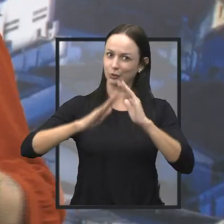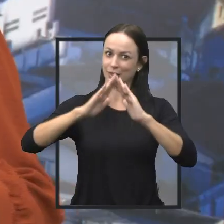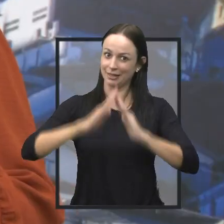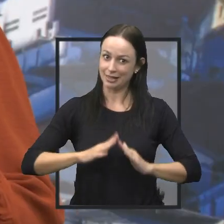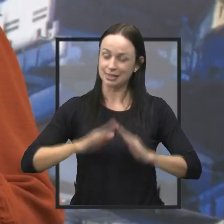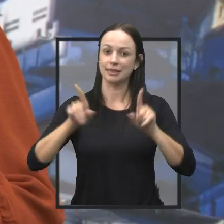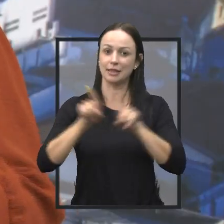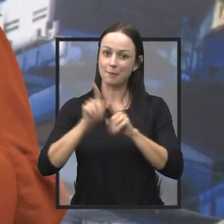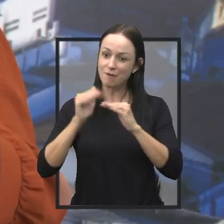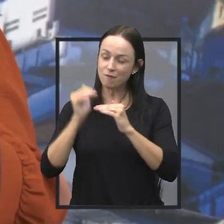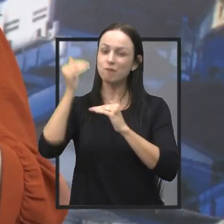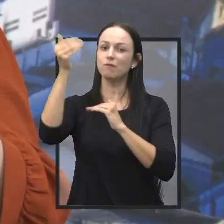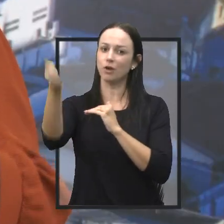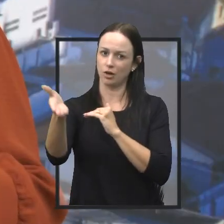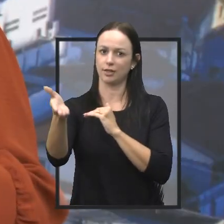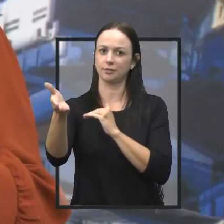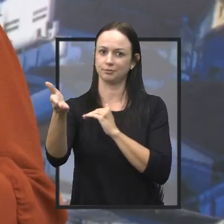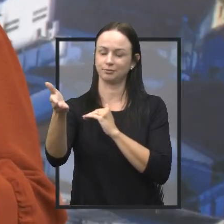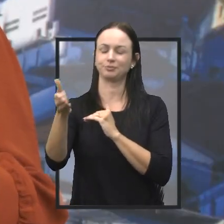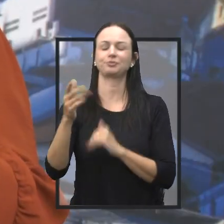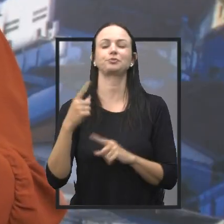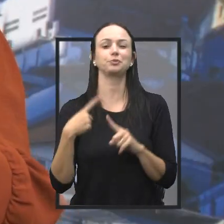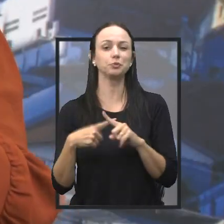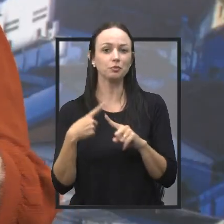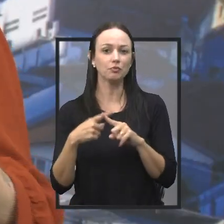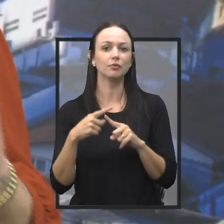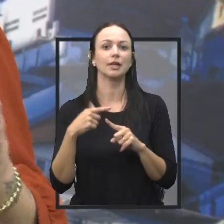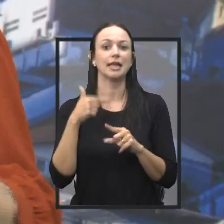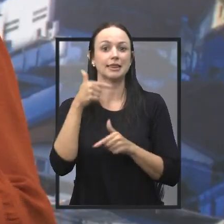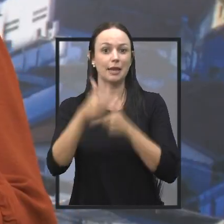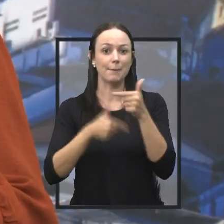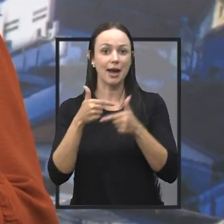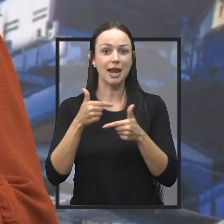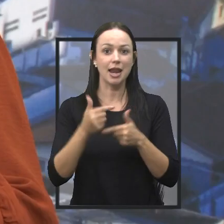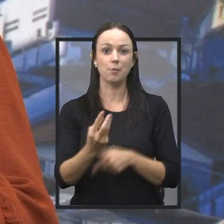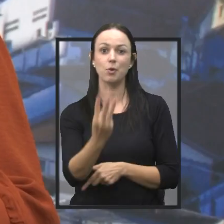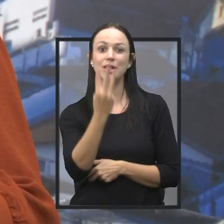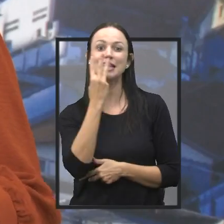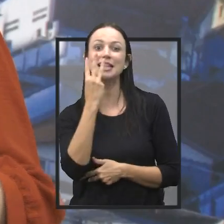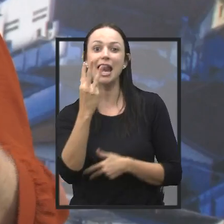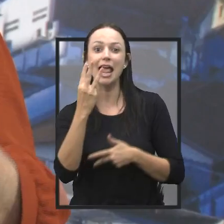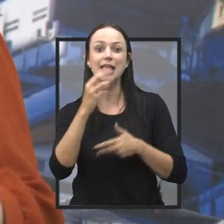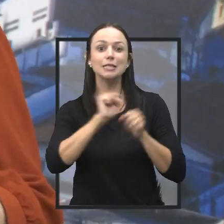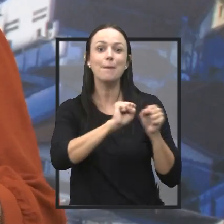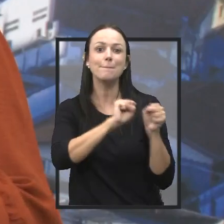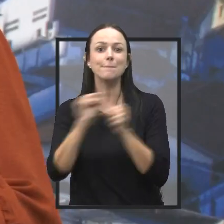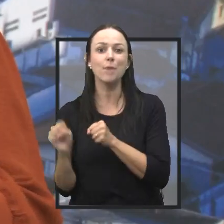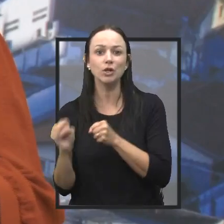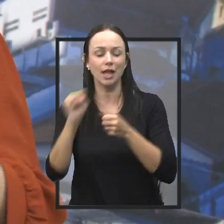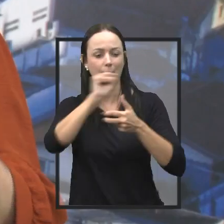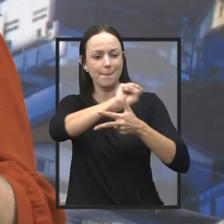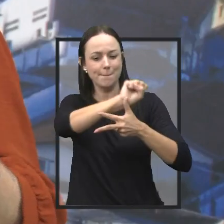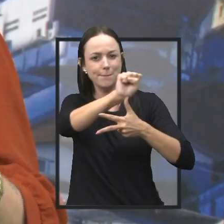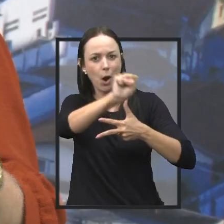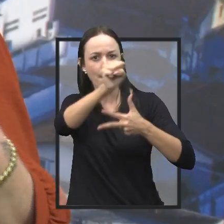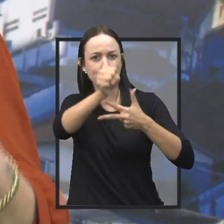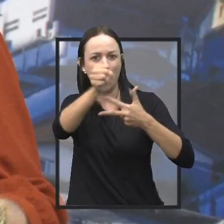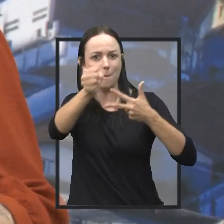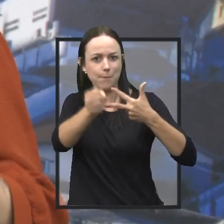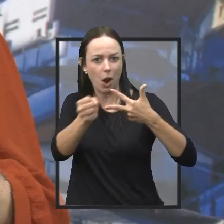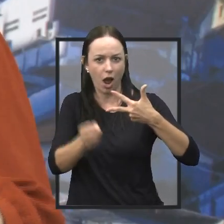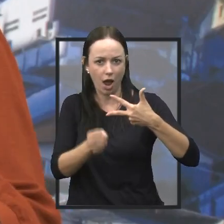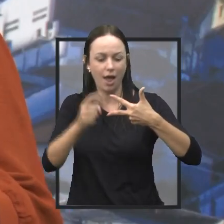como externamente, né? Nós trabalhamos com 3 poderes no nosso país. E aqui na nossa cidade, o